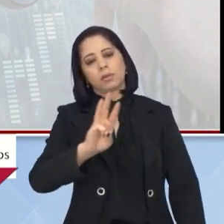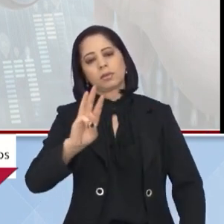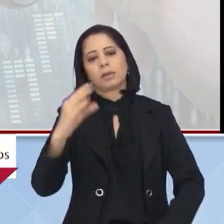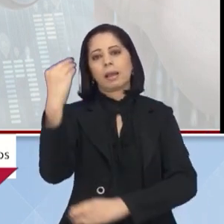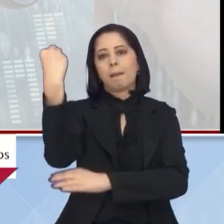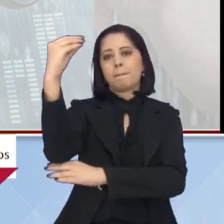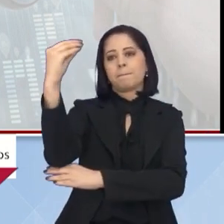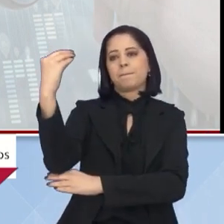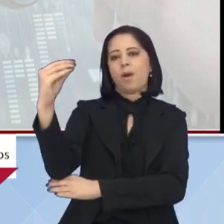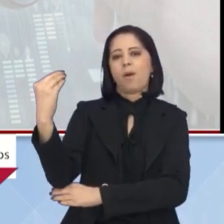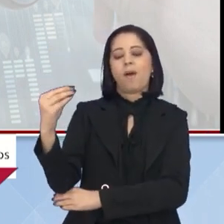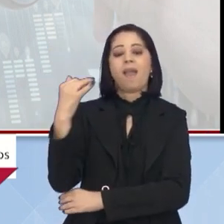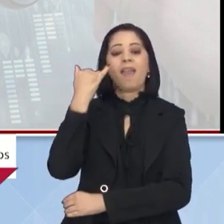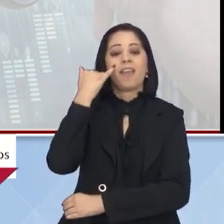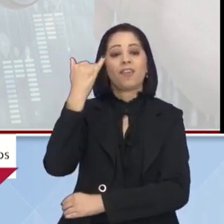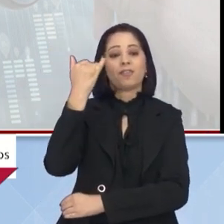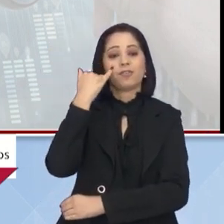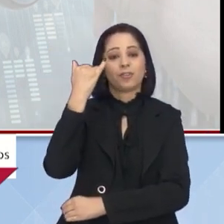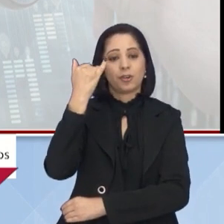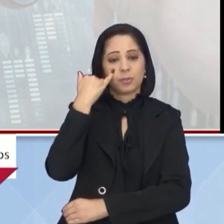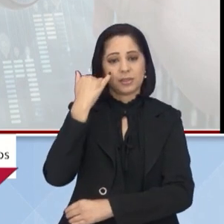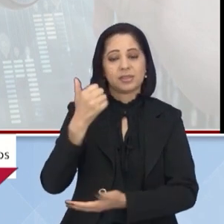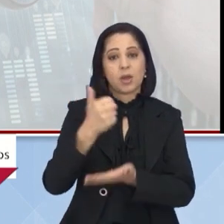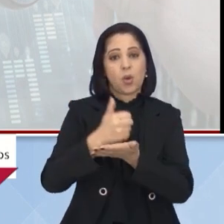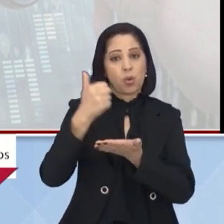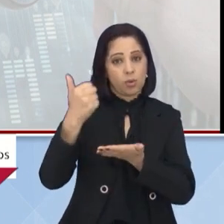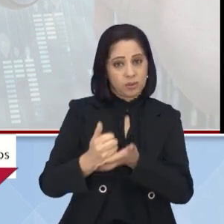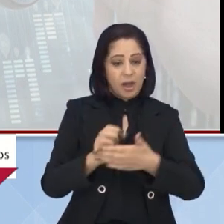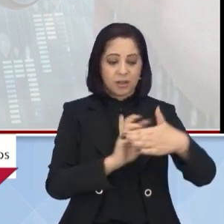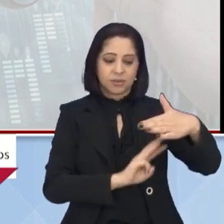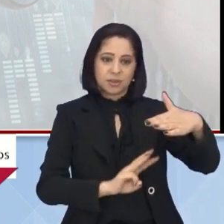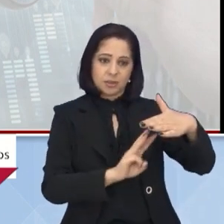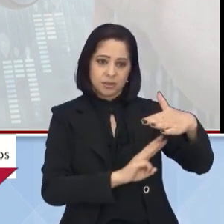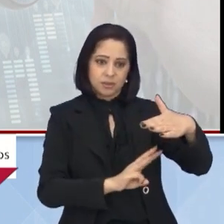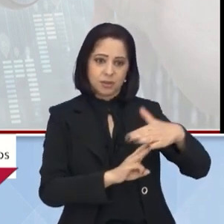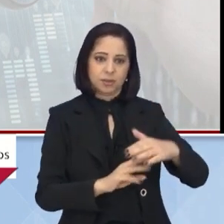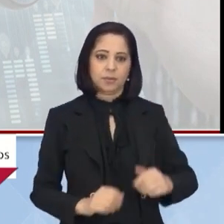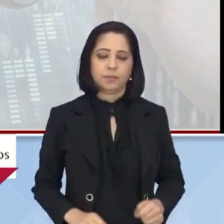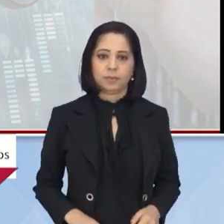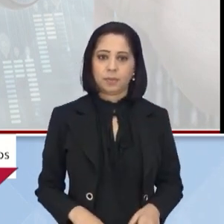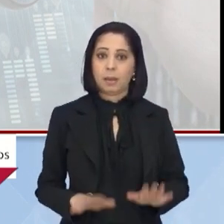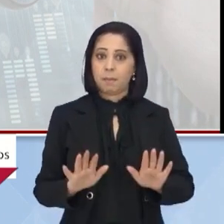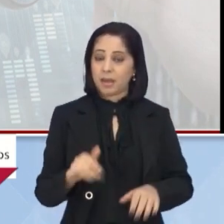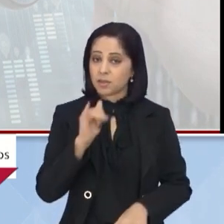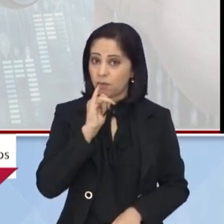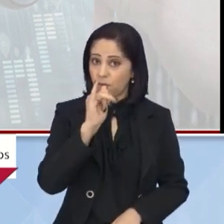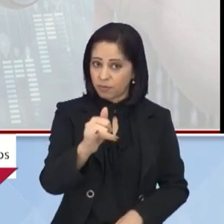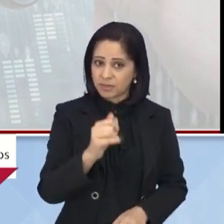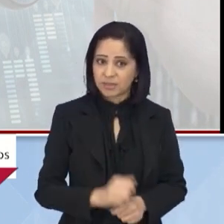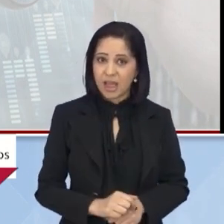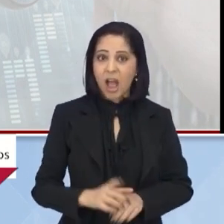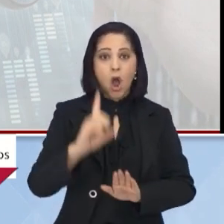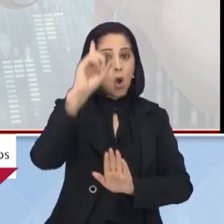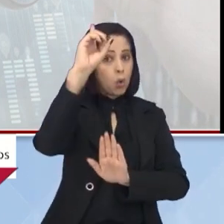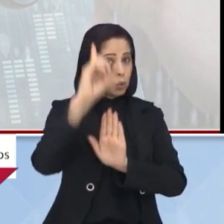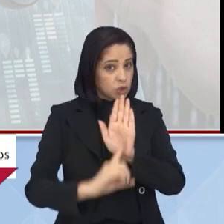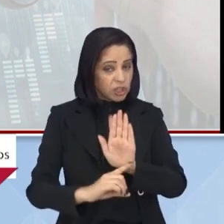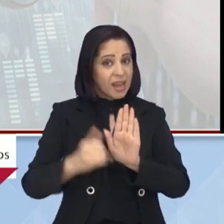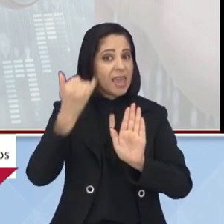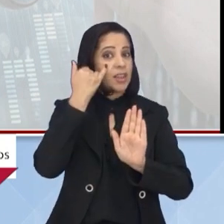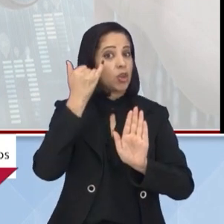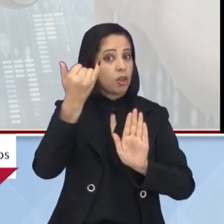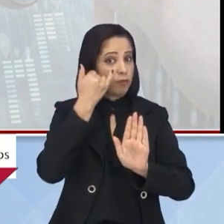informações relacionadas a Esses contratos com o terceiro setor eu quero lembrá-los que o direito à informação é um direito